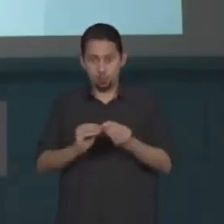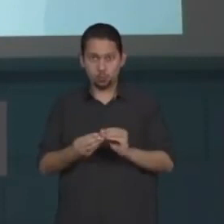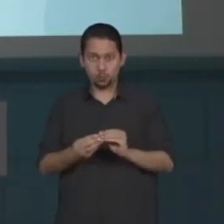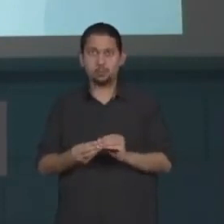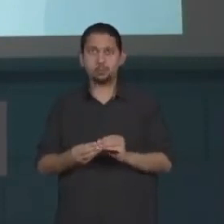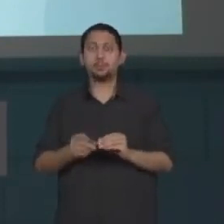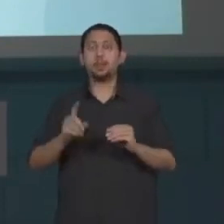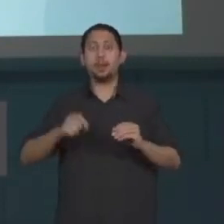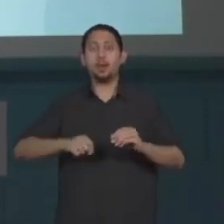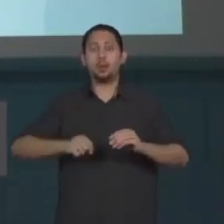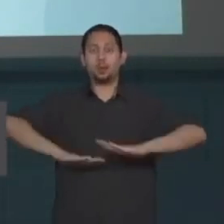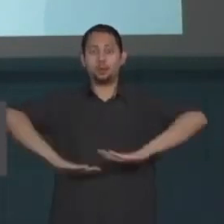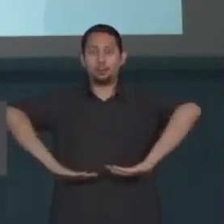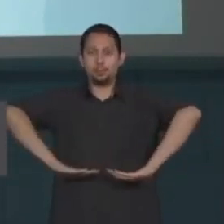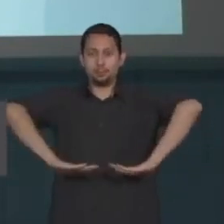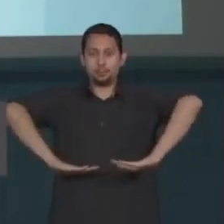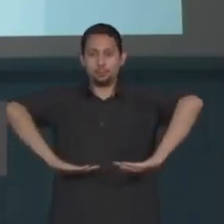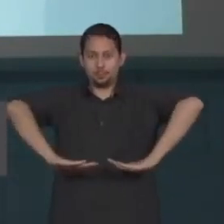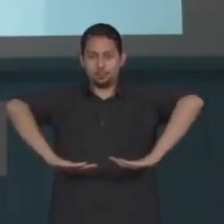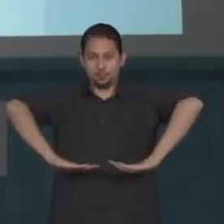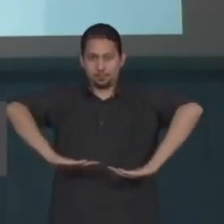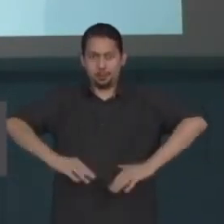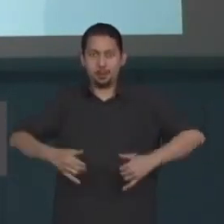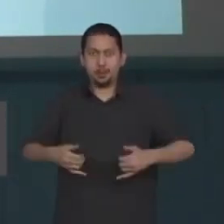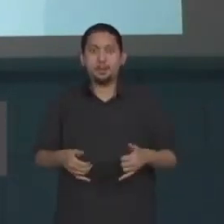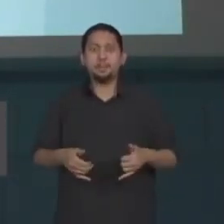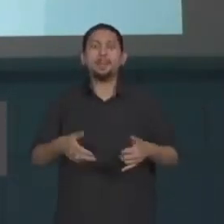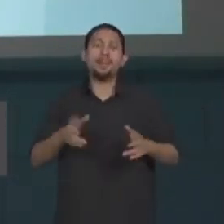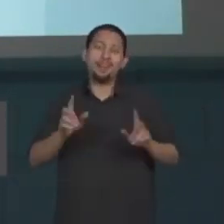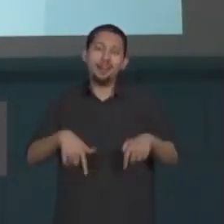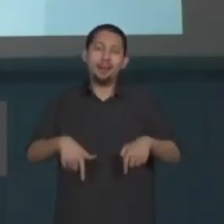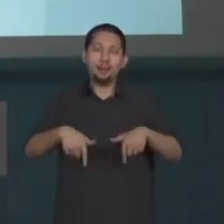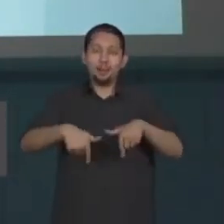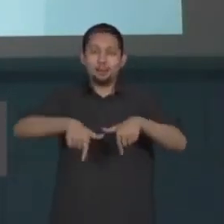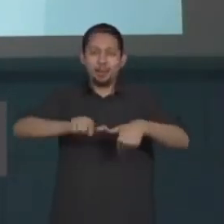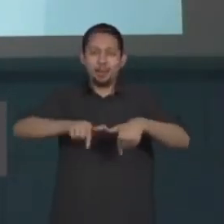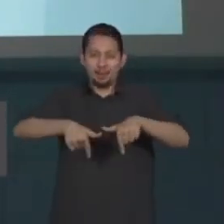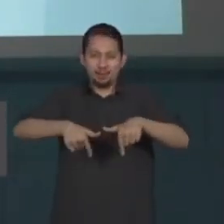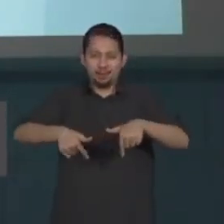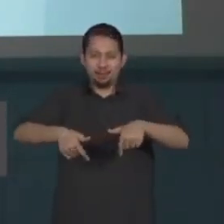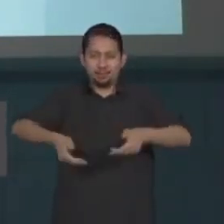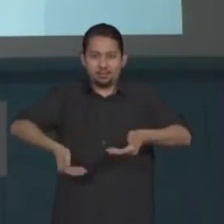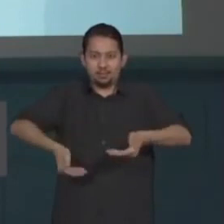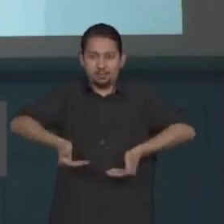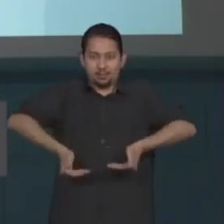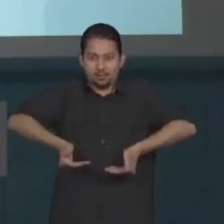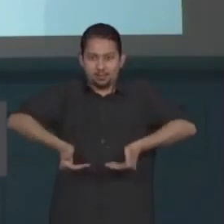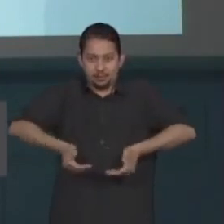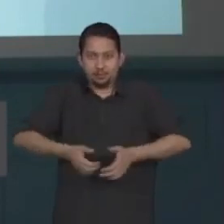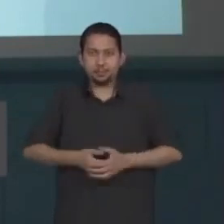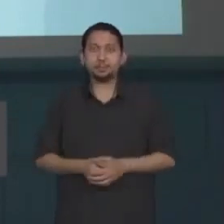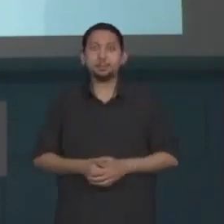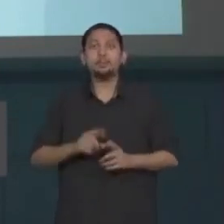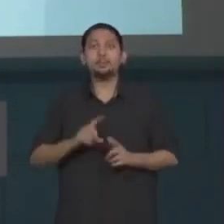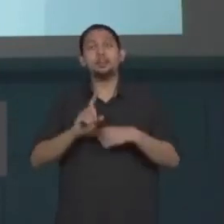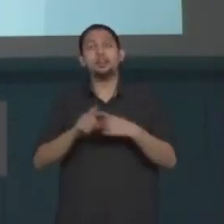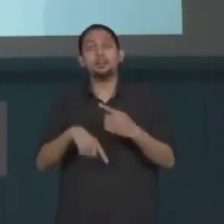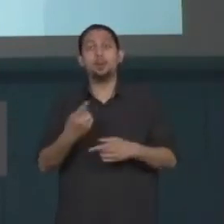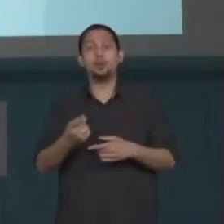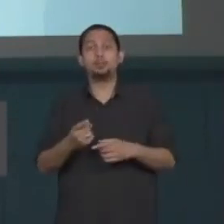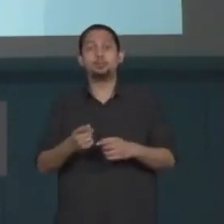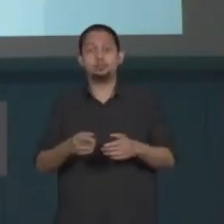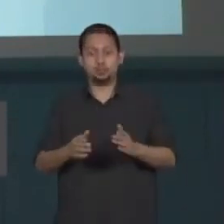as pernas. As pernas, essa parte aqui, ó. E, por fim, a cabeça do